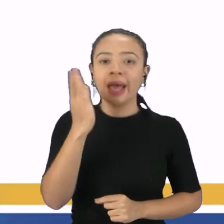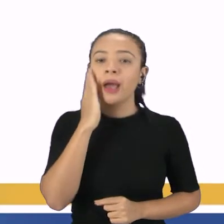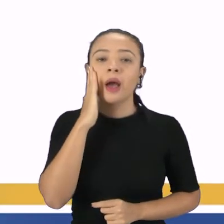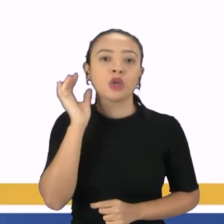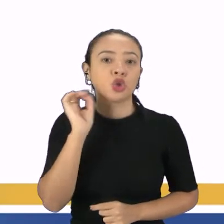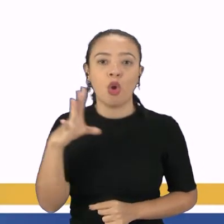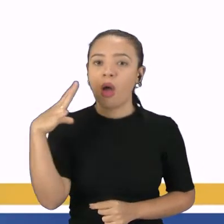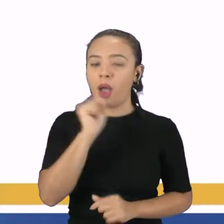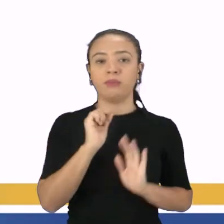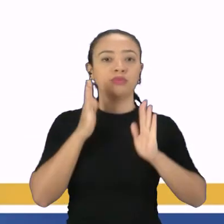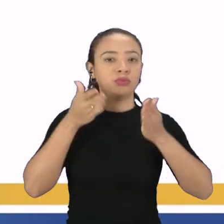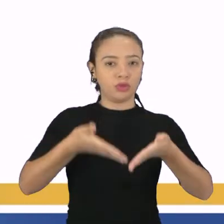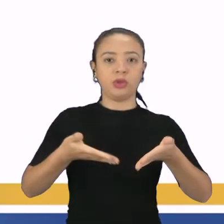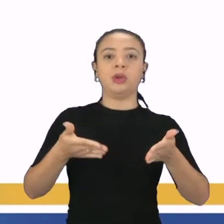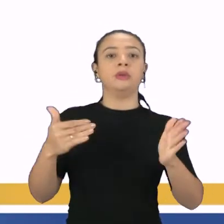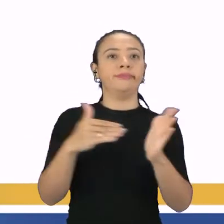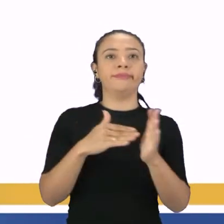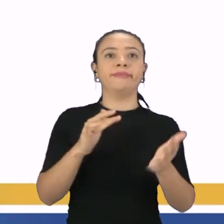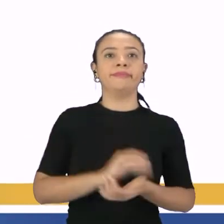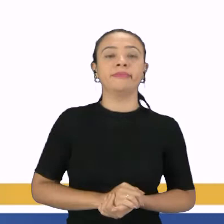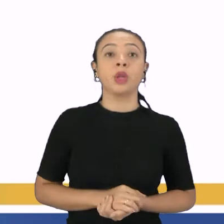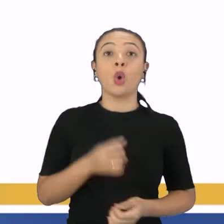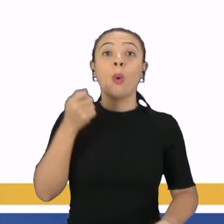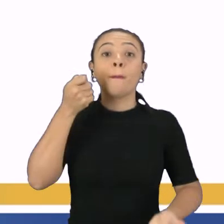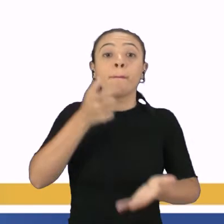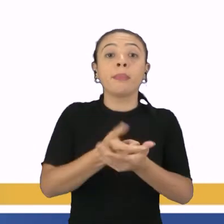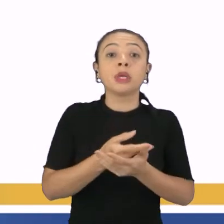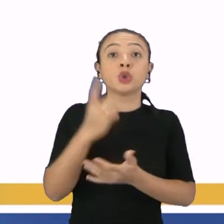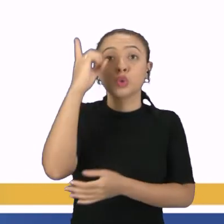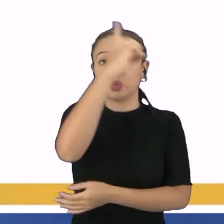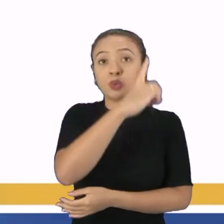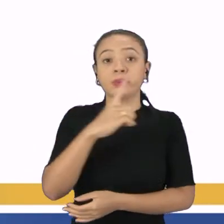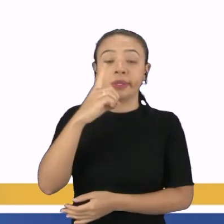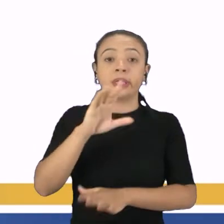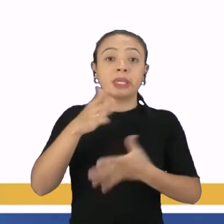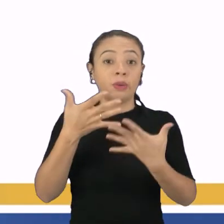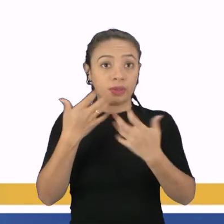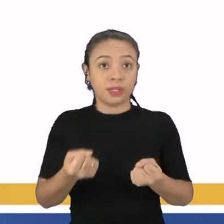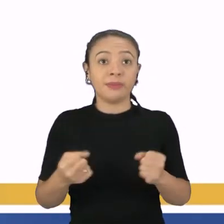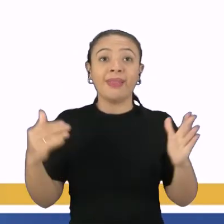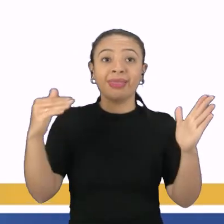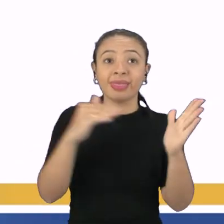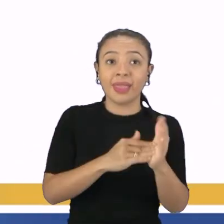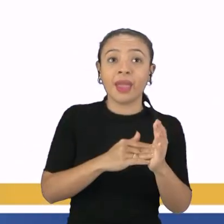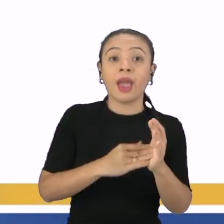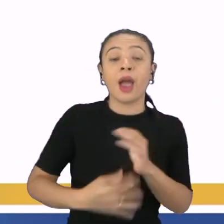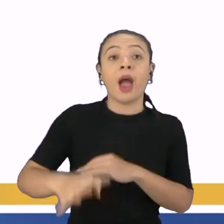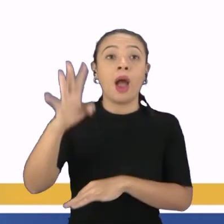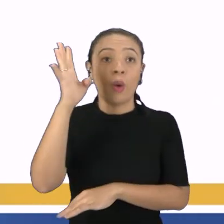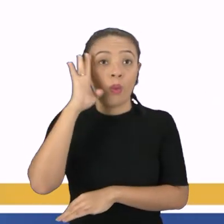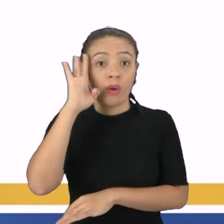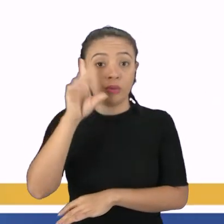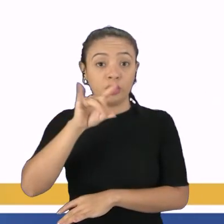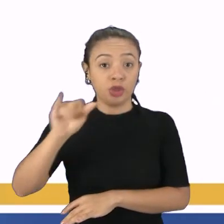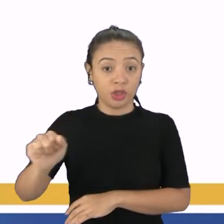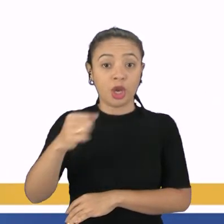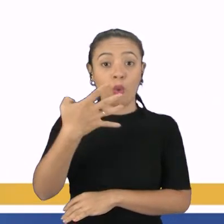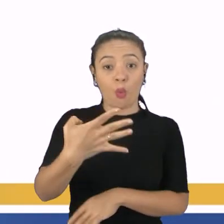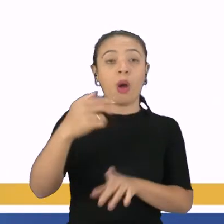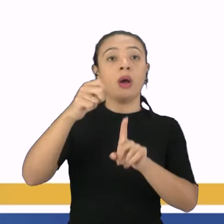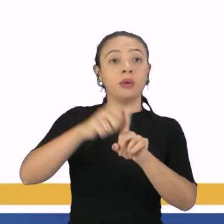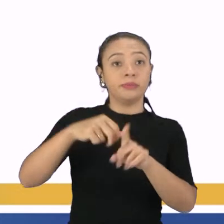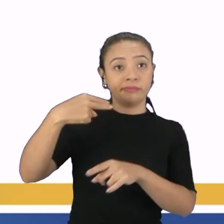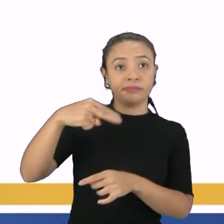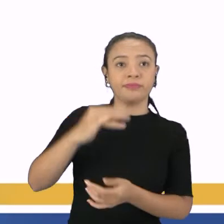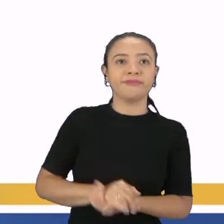úteis. Como realizei a compra no domingo, o prazo seria até quarta, dia 4 de novembro. Realizei a compra com